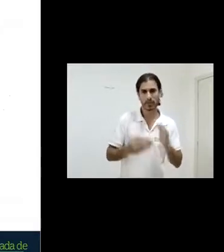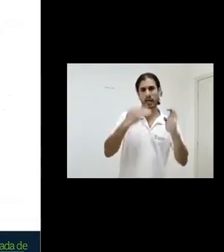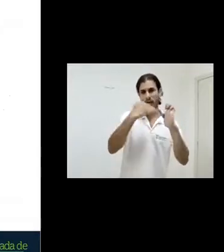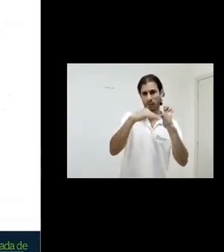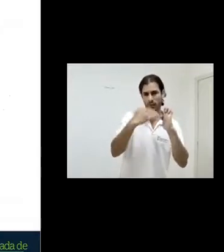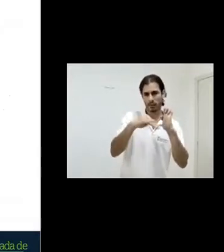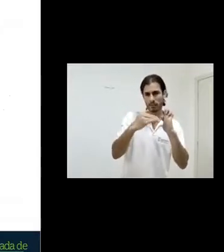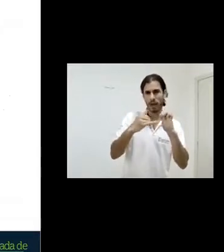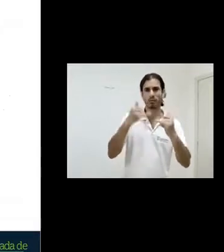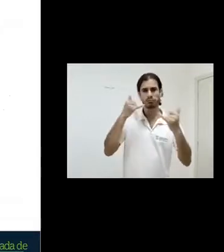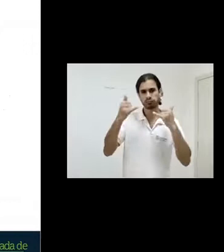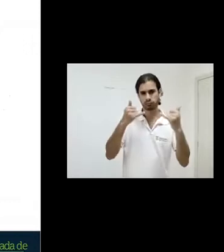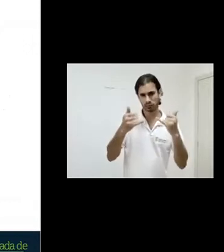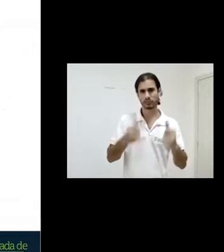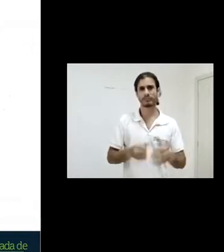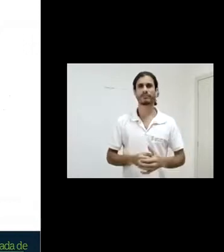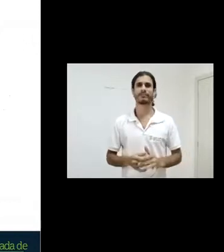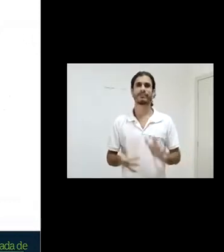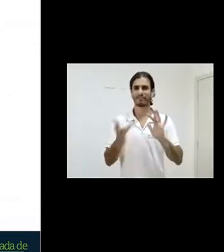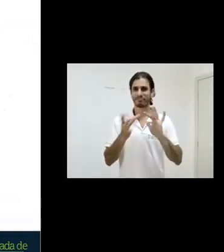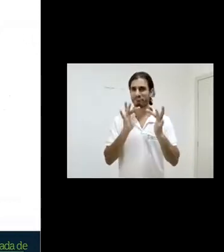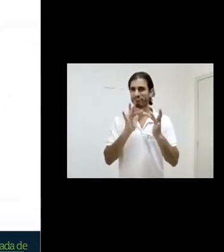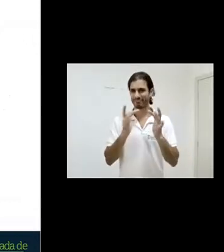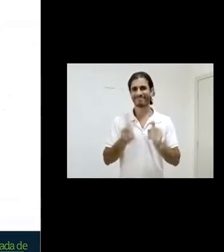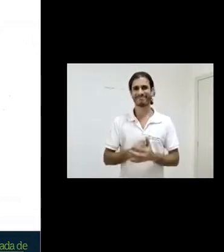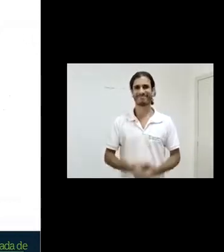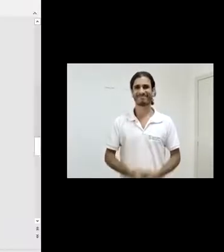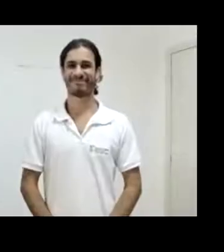Qualquer dúvida, estou aberta para perguntas. Obrigada.